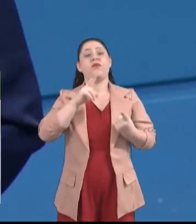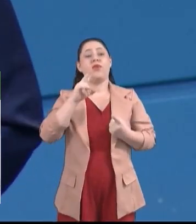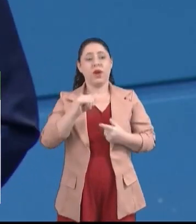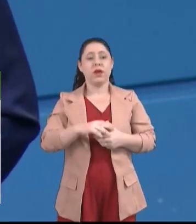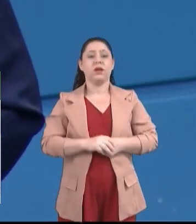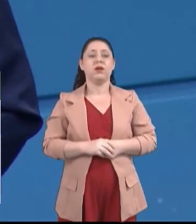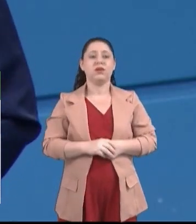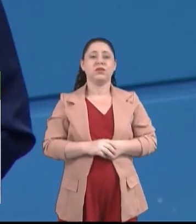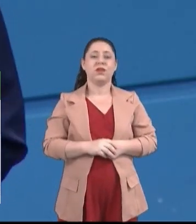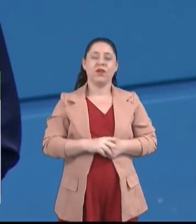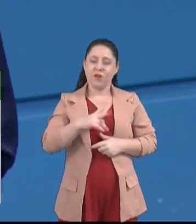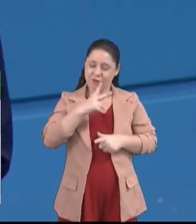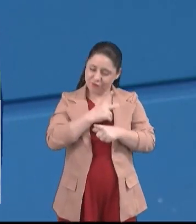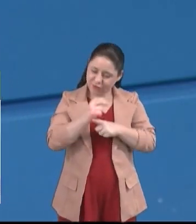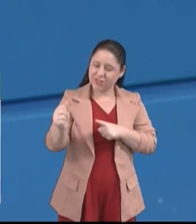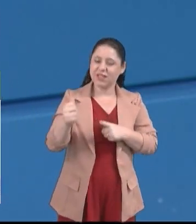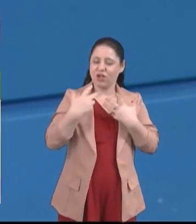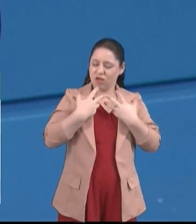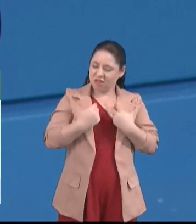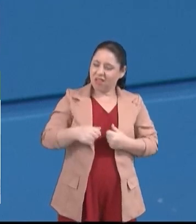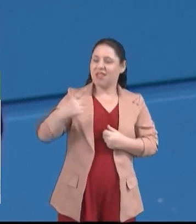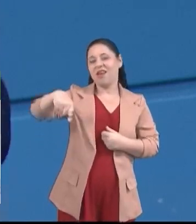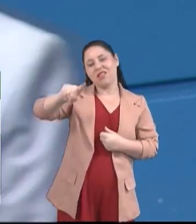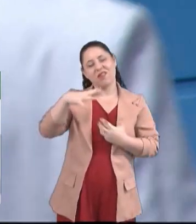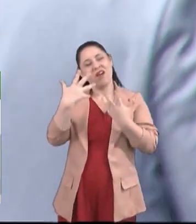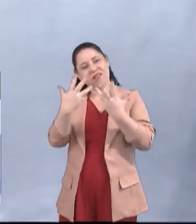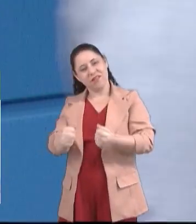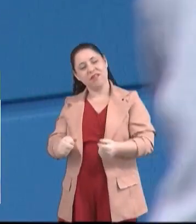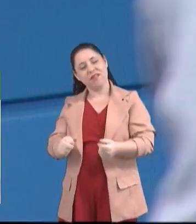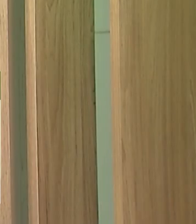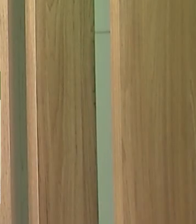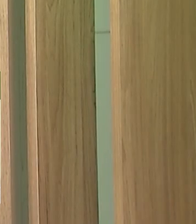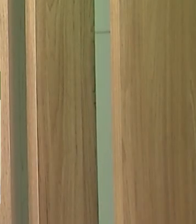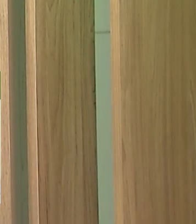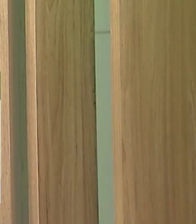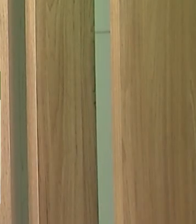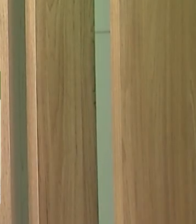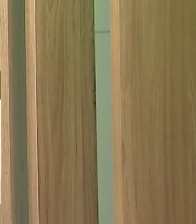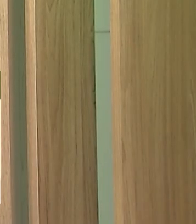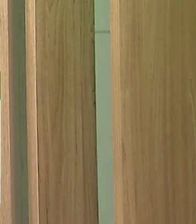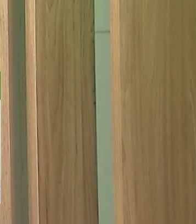vai acabar vencendo pelo cansaço, viu, deputada Mara Caseiro?